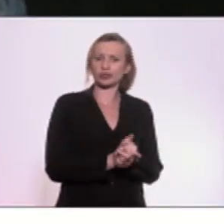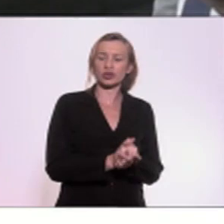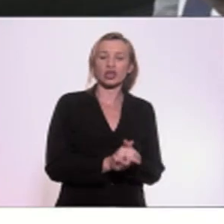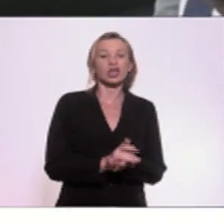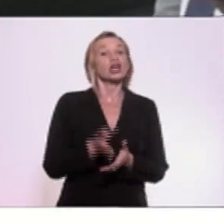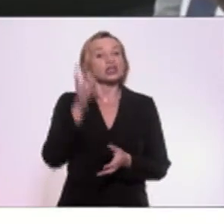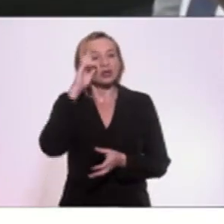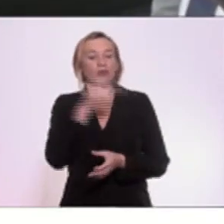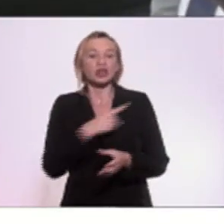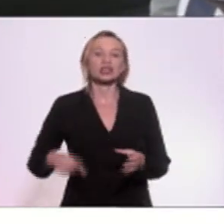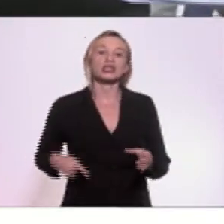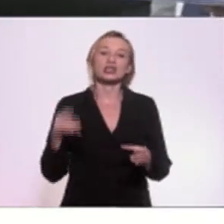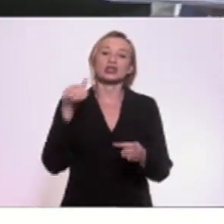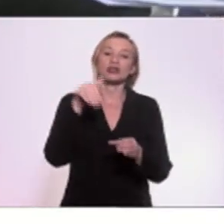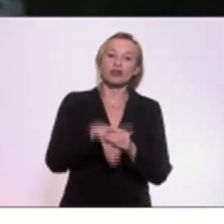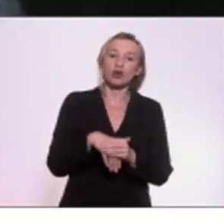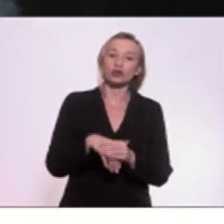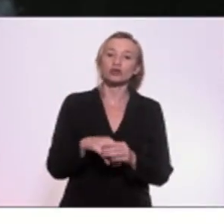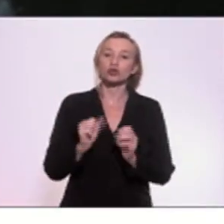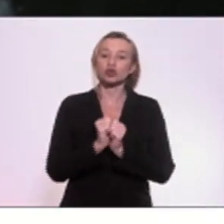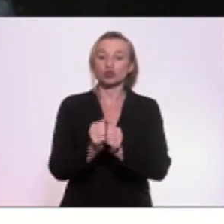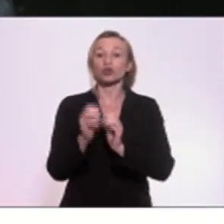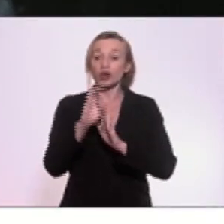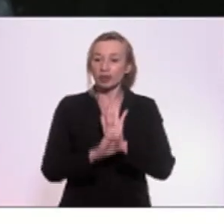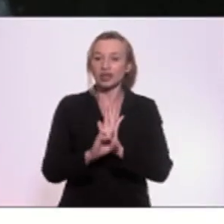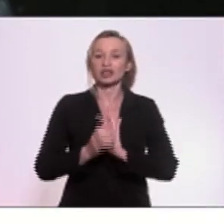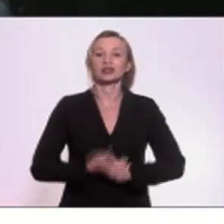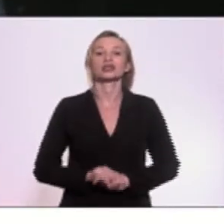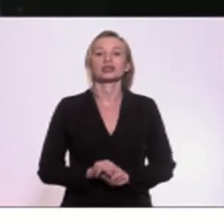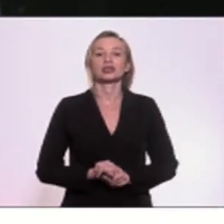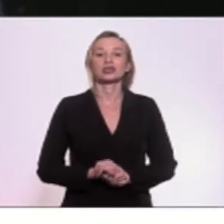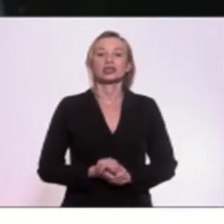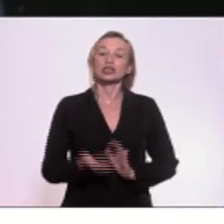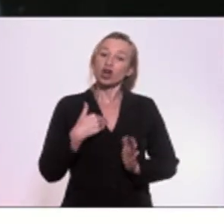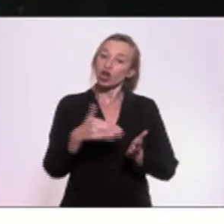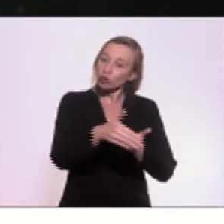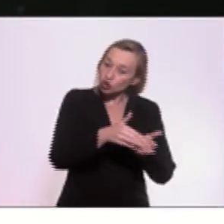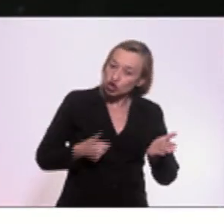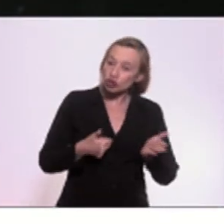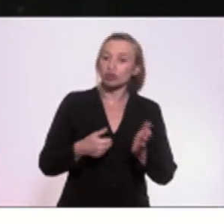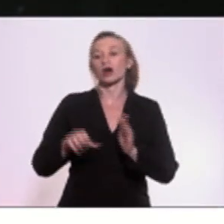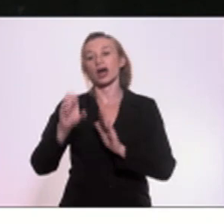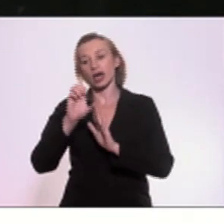pela constitucionalidade com emenda. Então, Retiro a emenda.